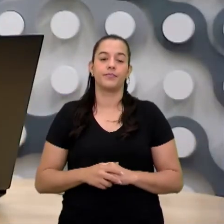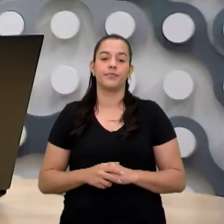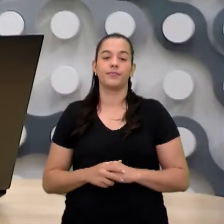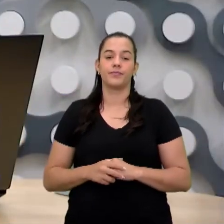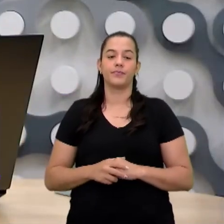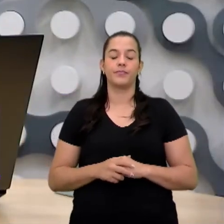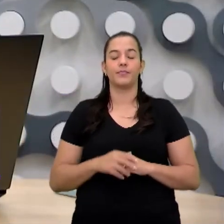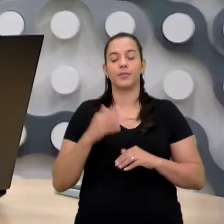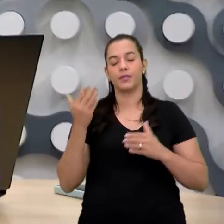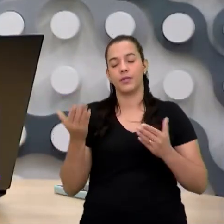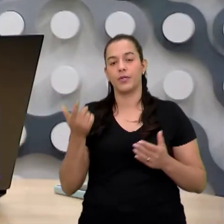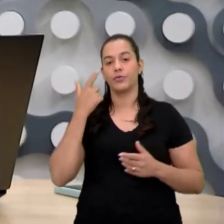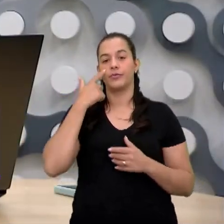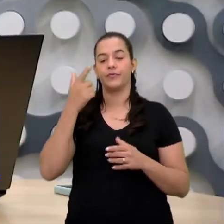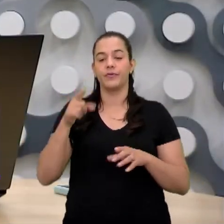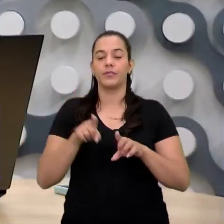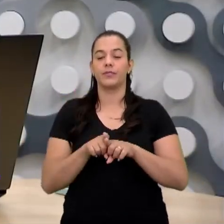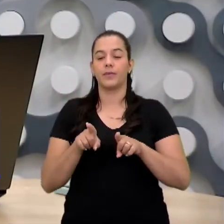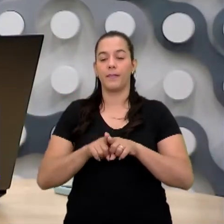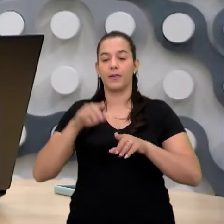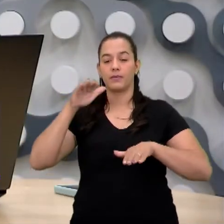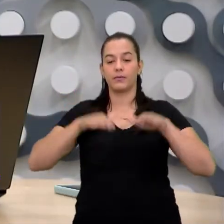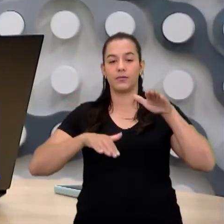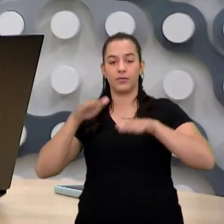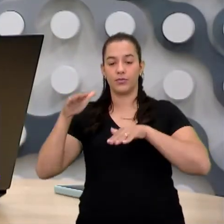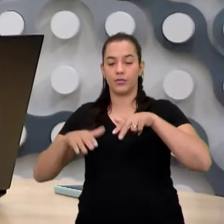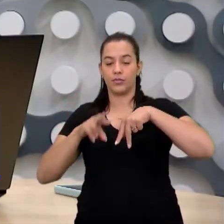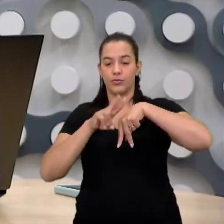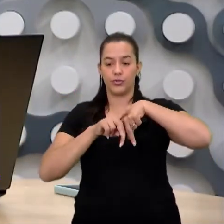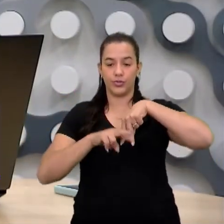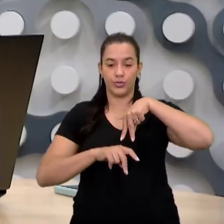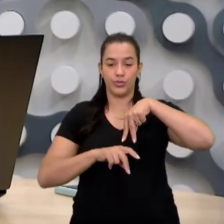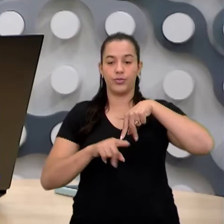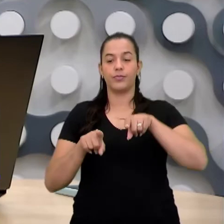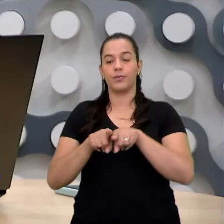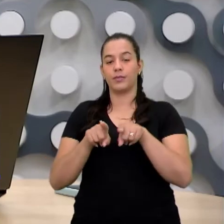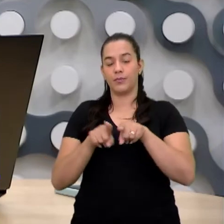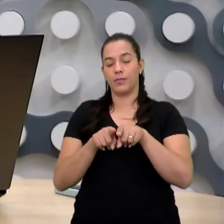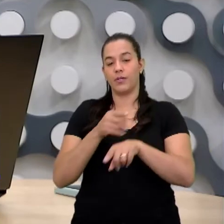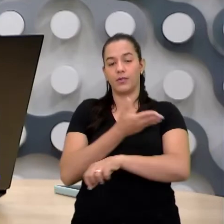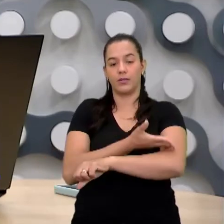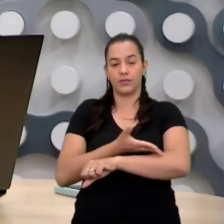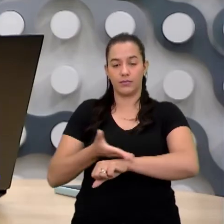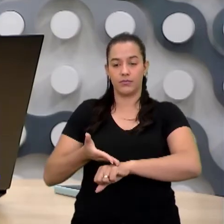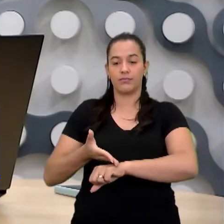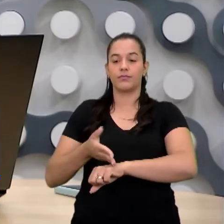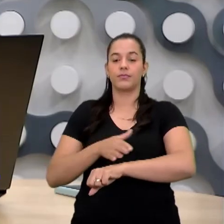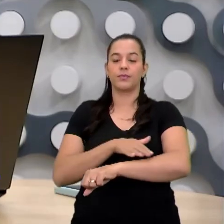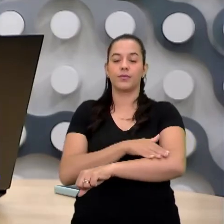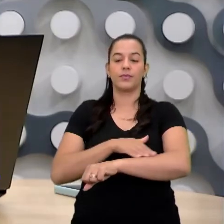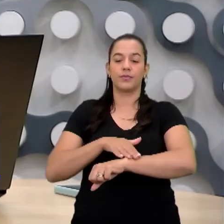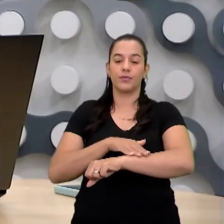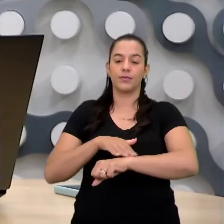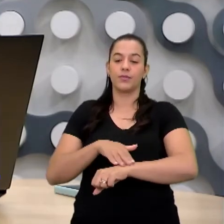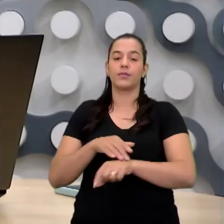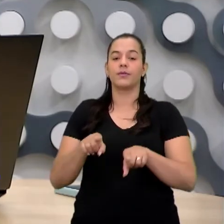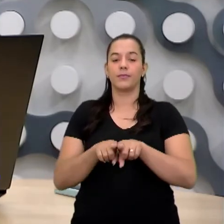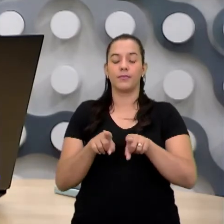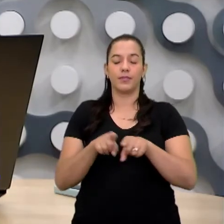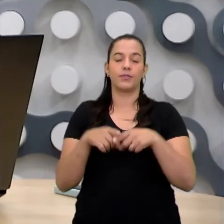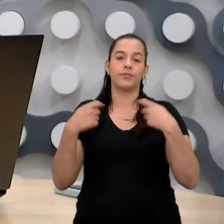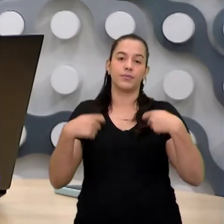a discrepância também, não só em gênero, mas também em cor. Daí já devia ter também encerrado isso aí,